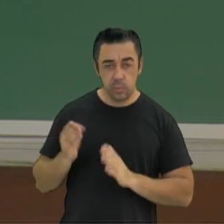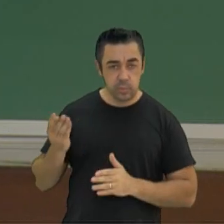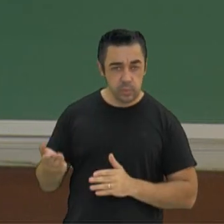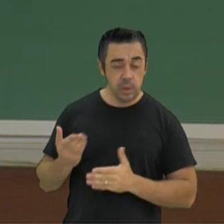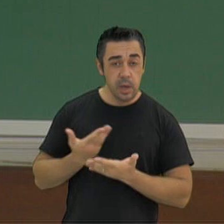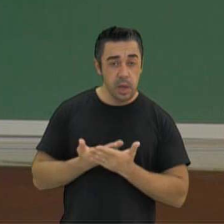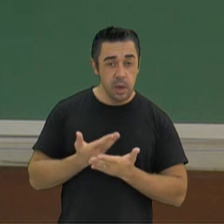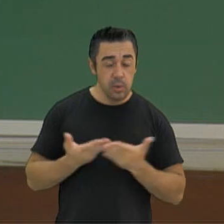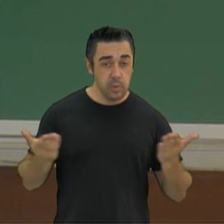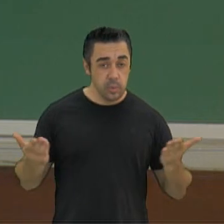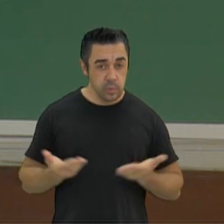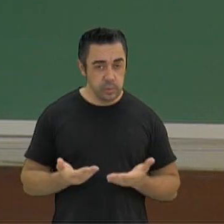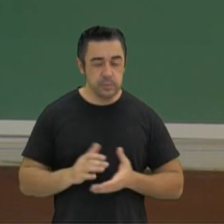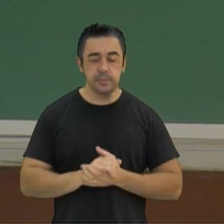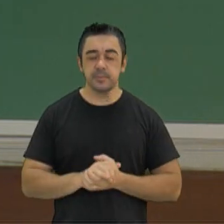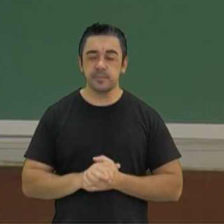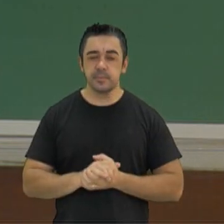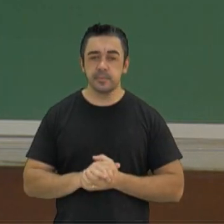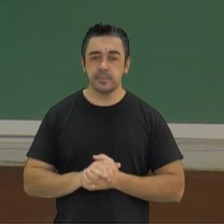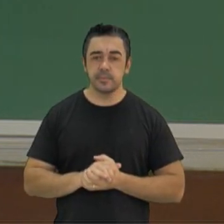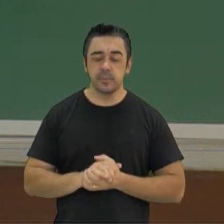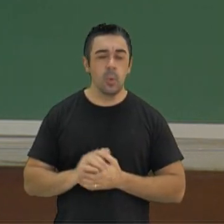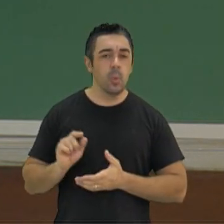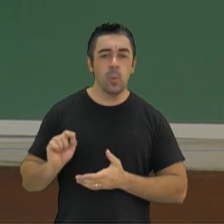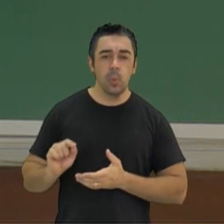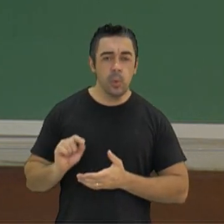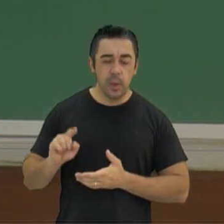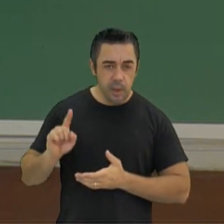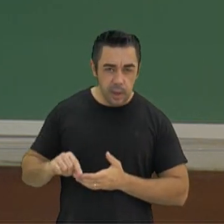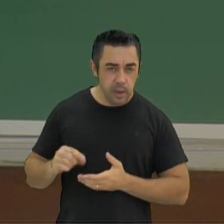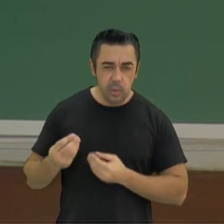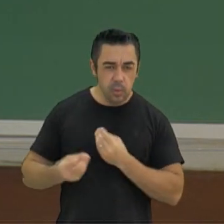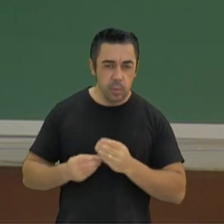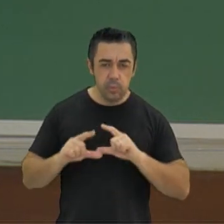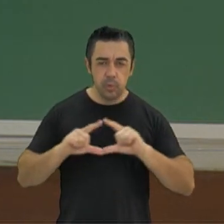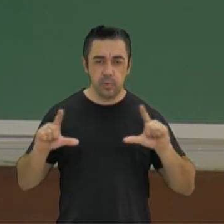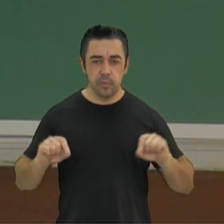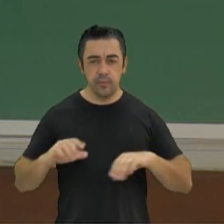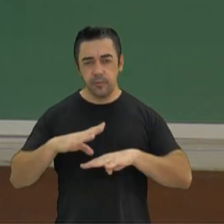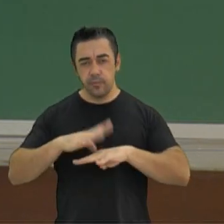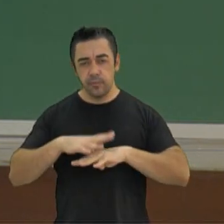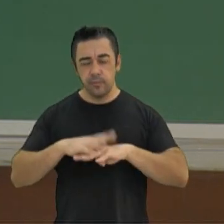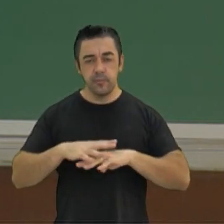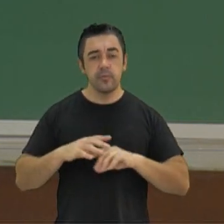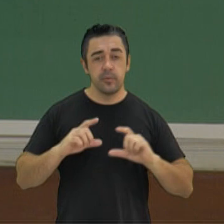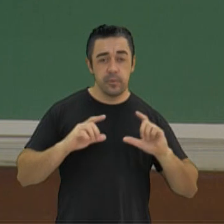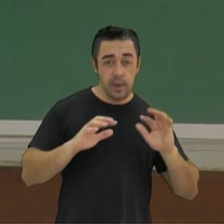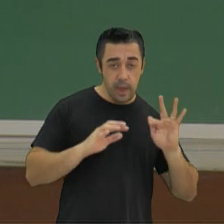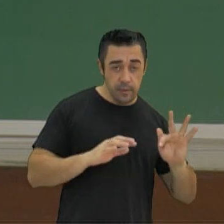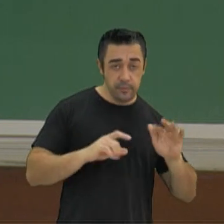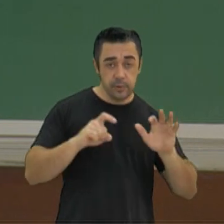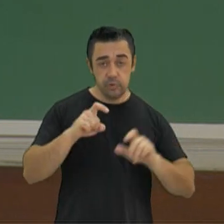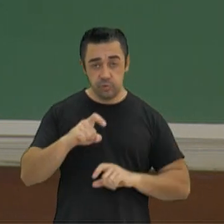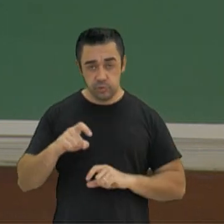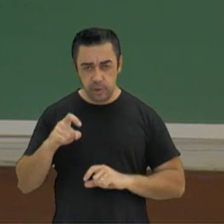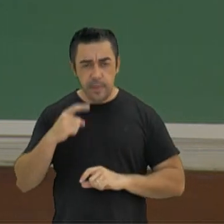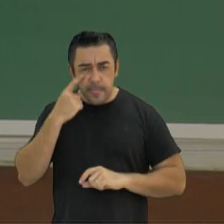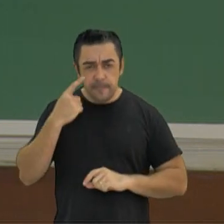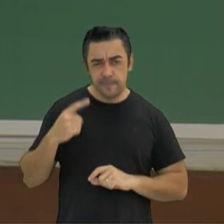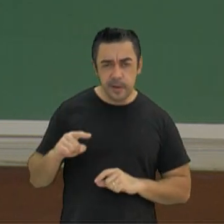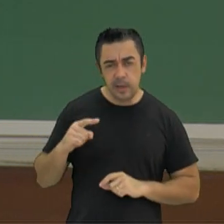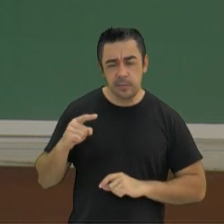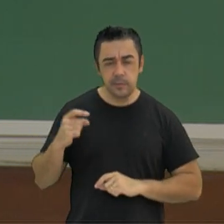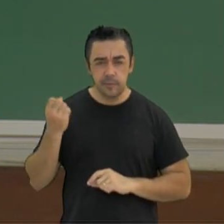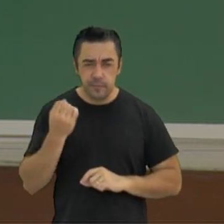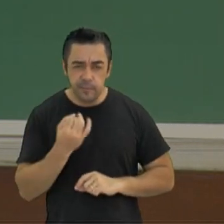de hoje, nós vamos falar sobre noção intuitiva de função. Então, nós estamos começando aqui uma série de retomadas do conteúdo da